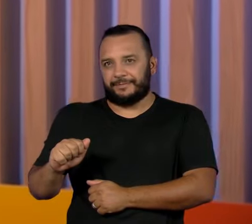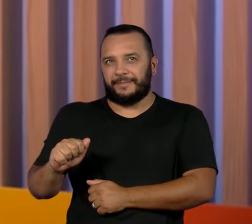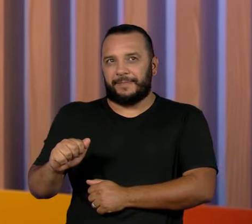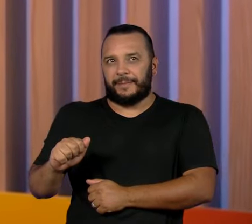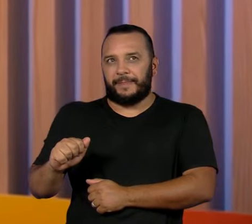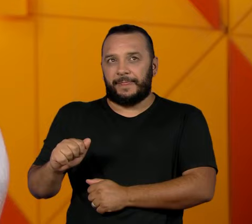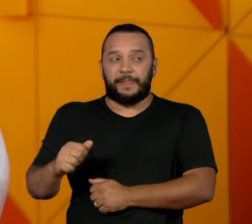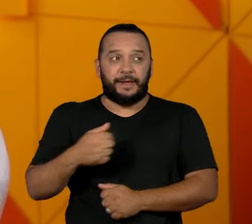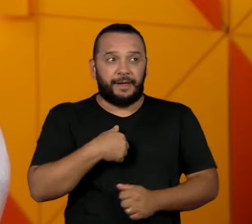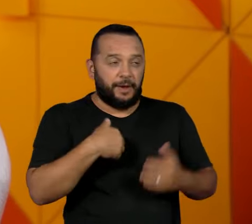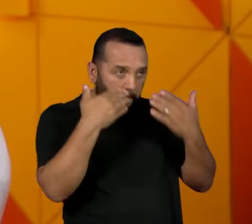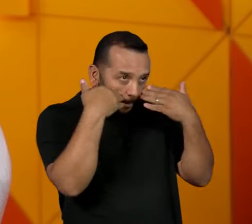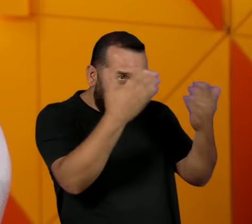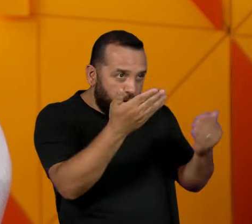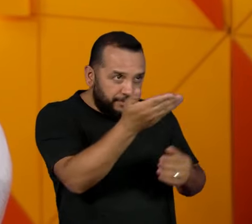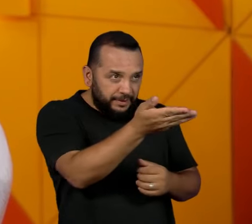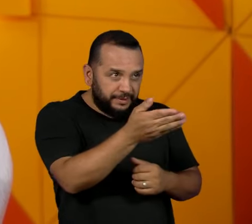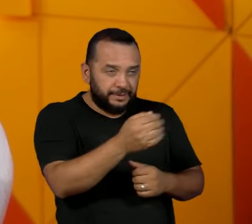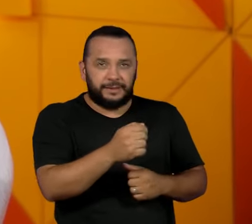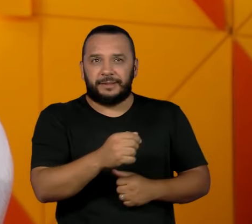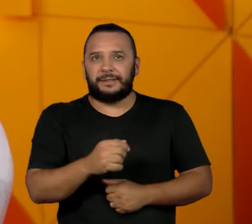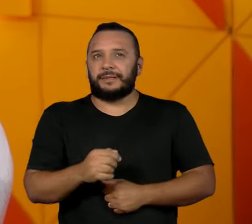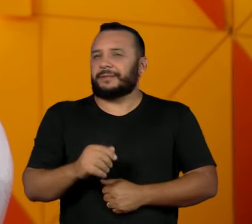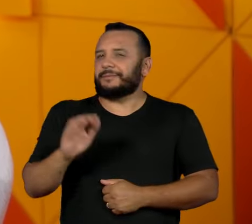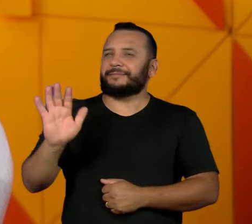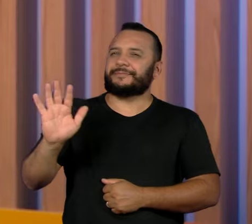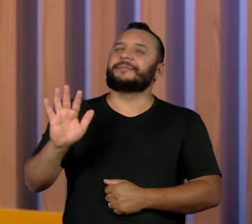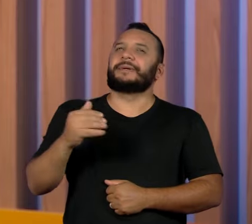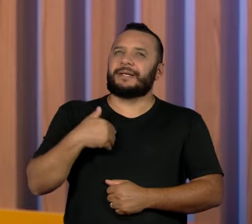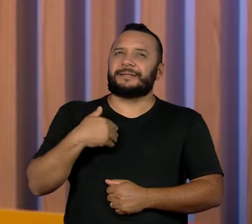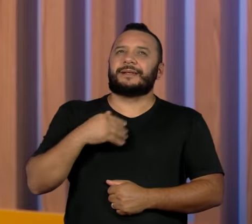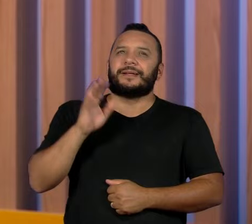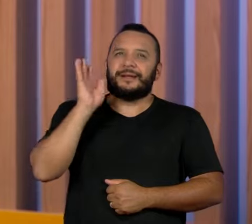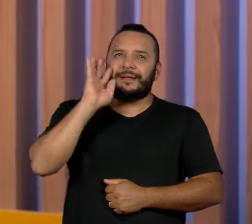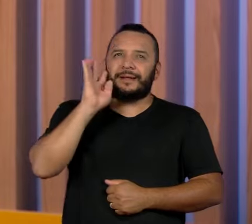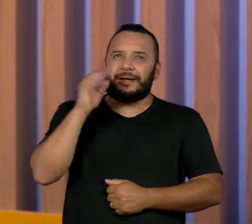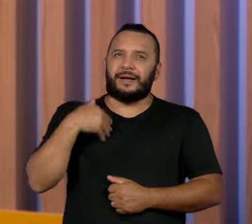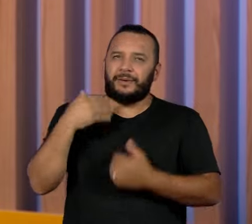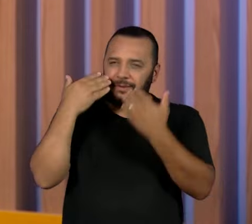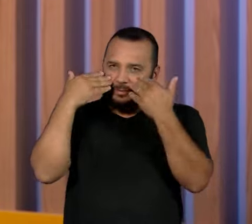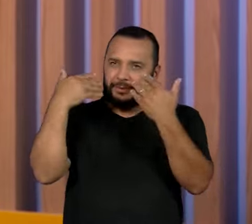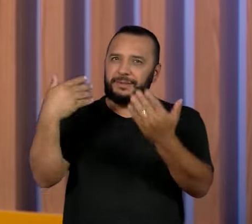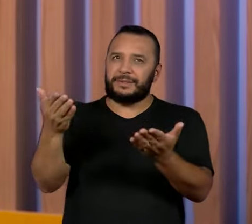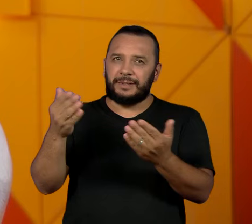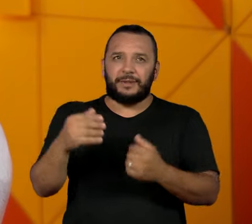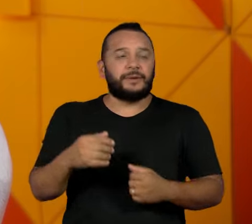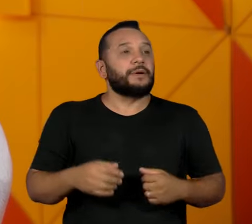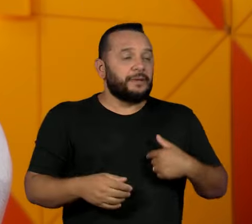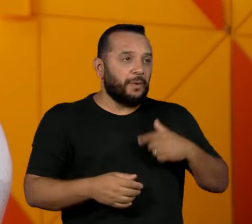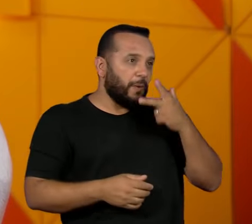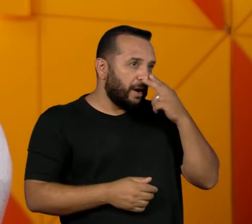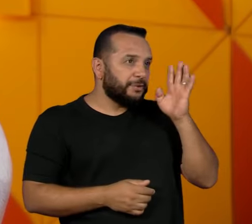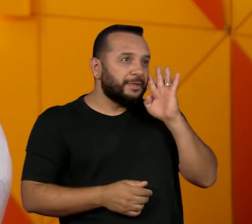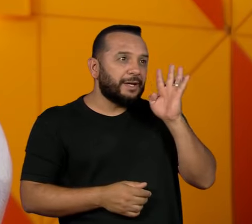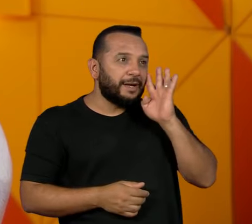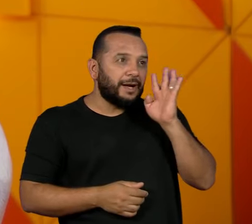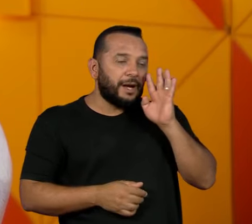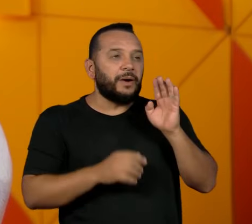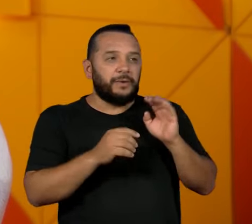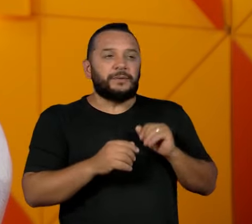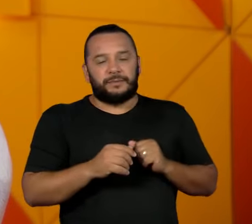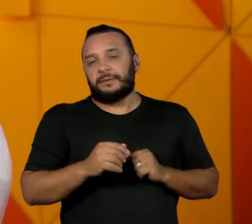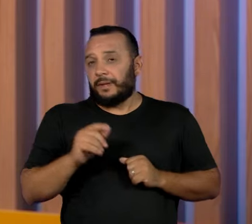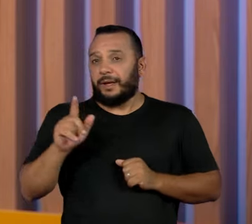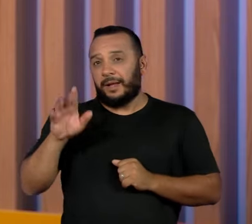Eu te expus, né? Você viu? Não deixei. Mas é gostoso essa exposição, uma exposição gostosa. Eu acho bacana. É uma exposição positiva,